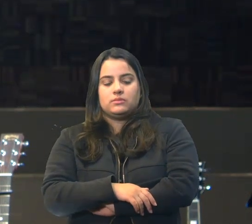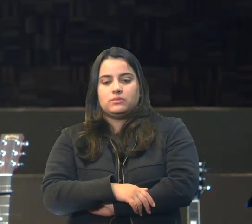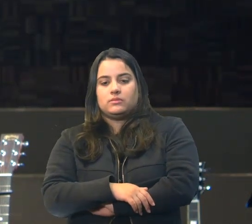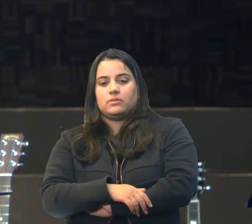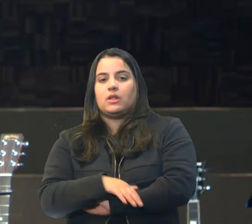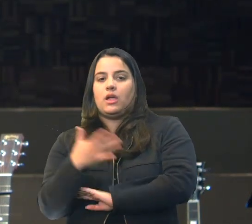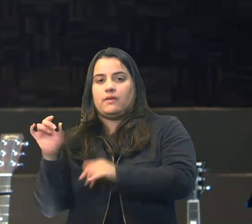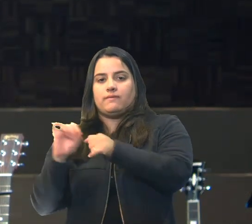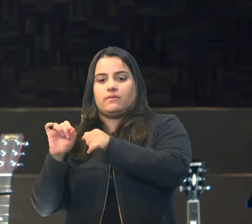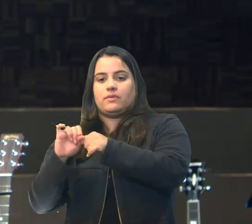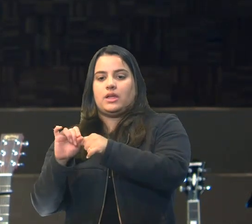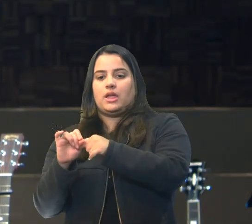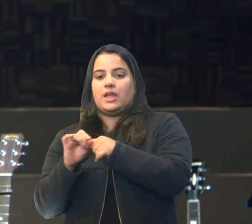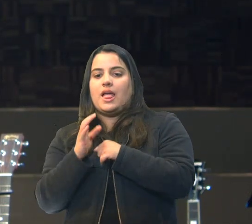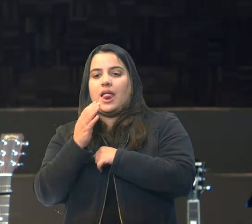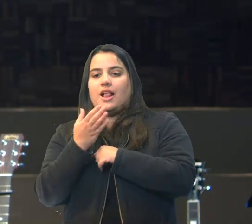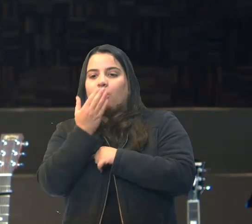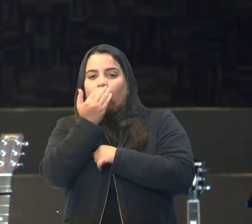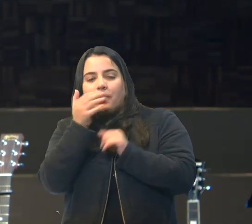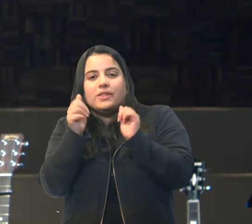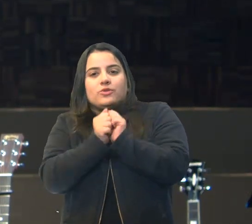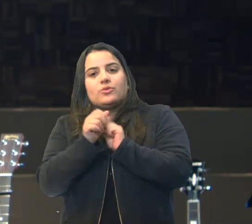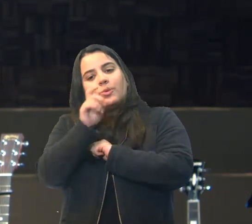Aí fazer o lanche com o papai.